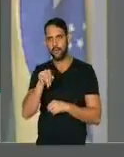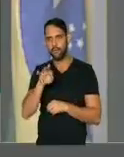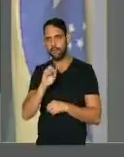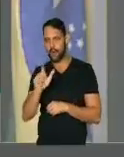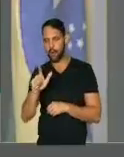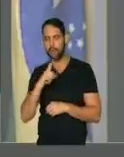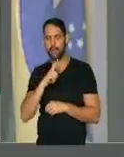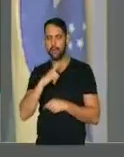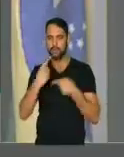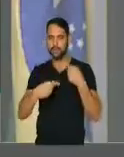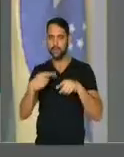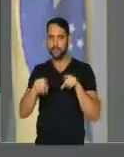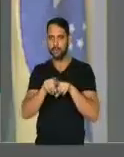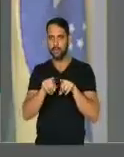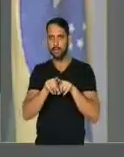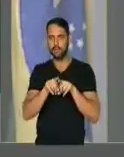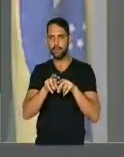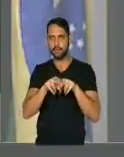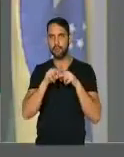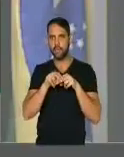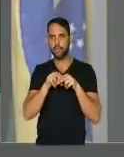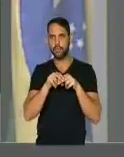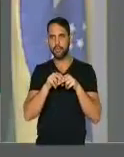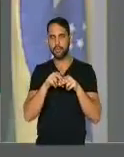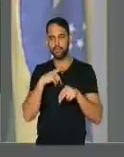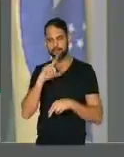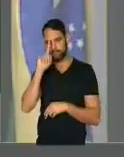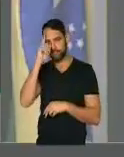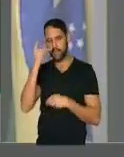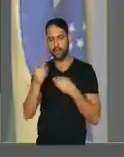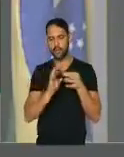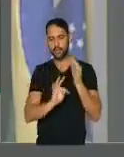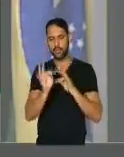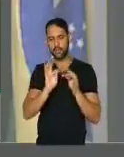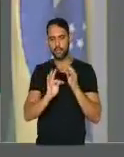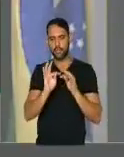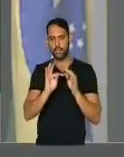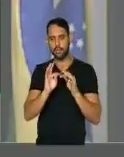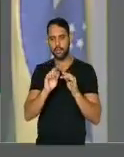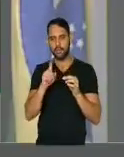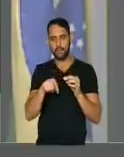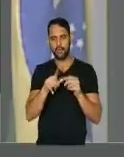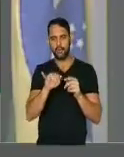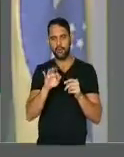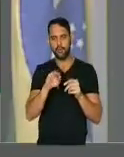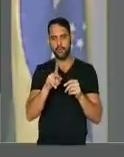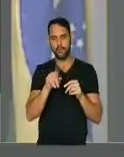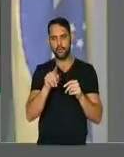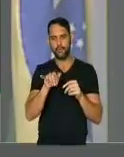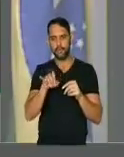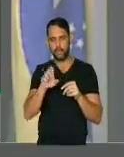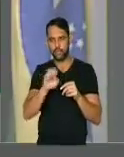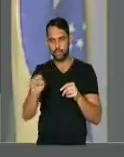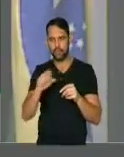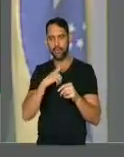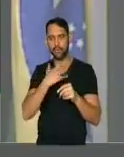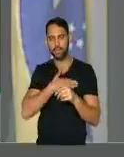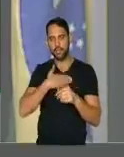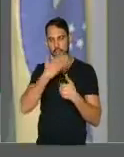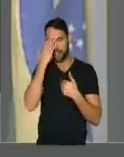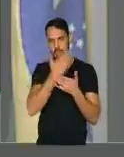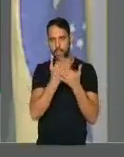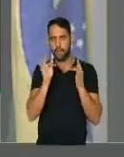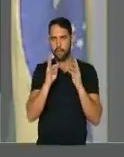IFAO, e tratei aqui também justamente dessa ideia inovadora que é o Google for Education, e gostaria de